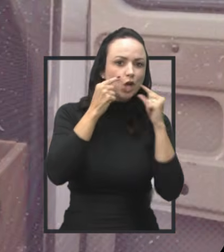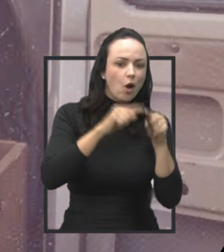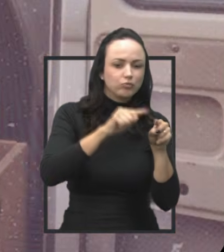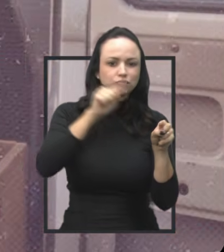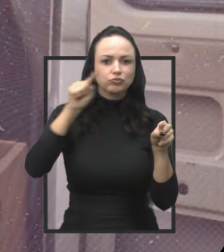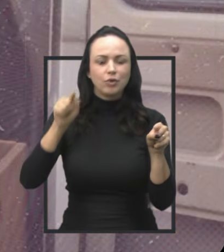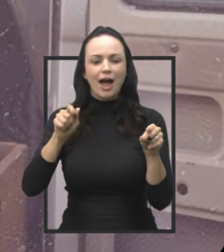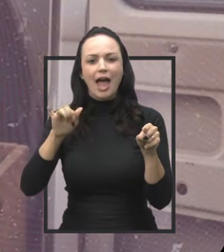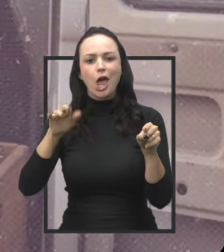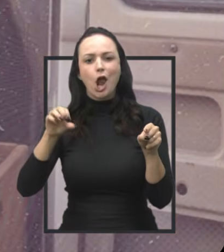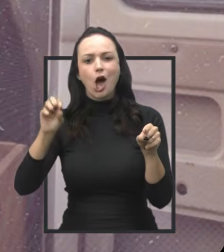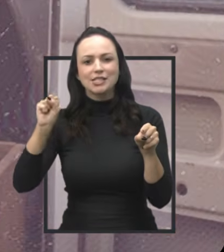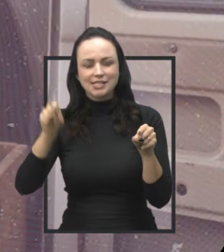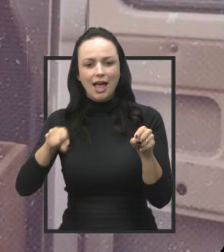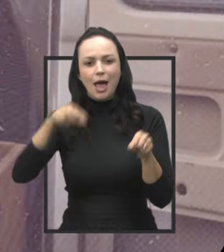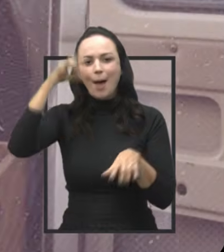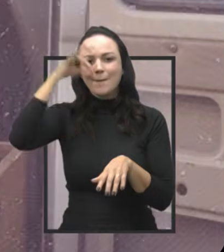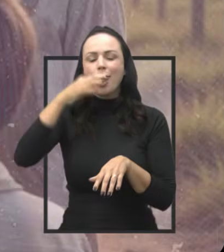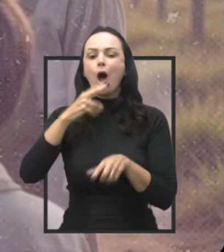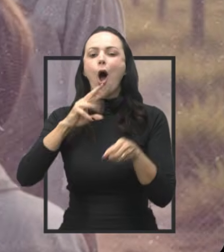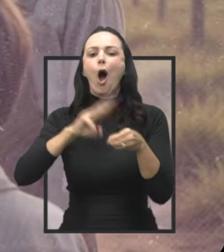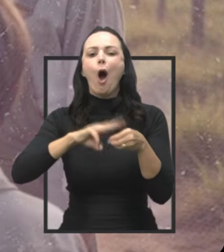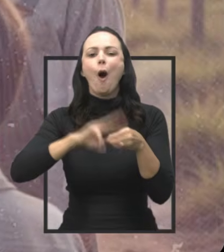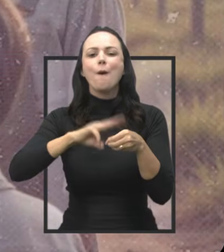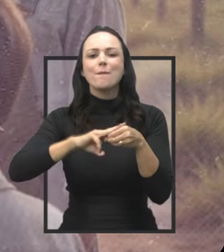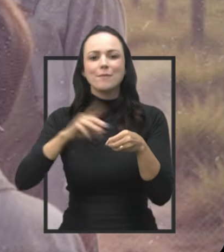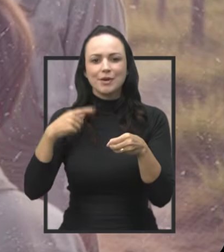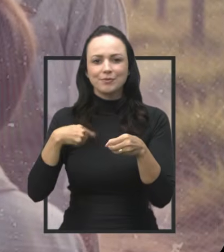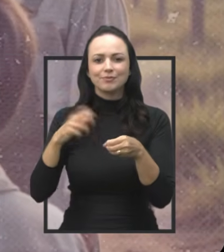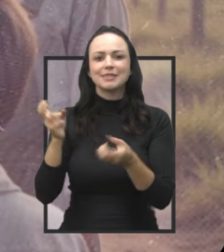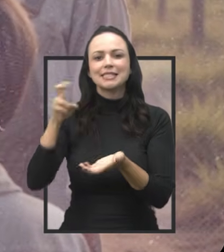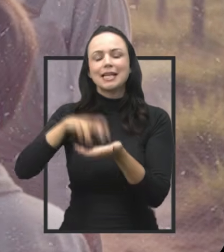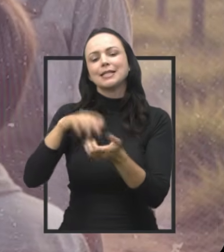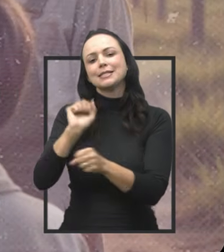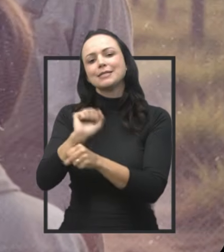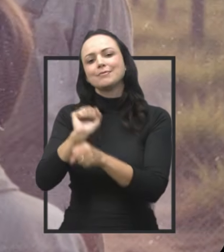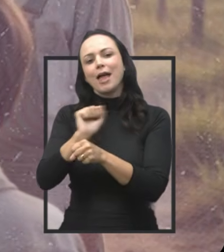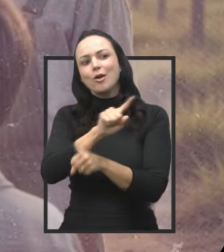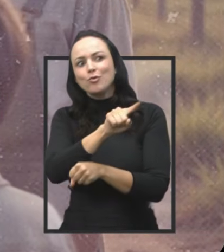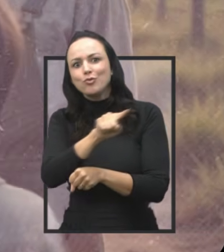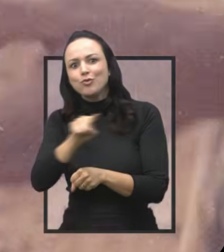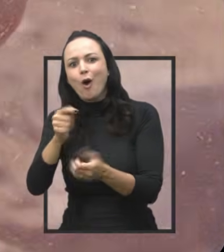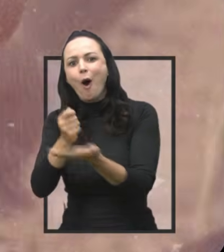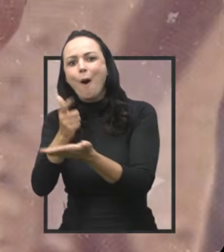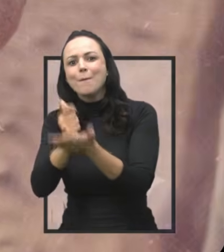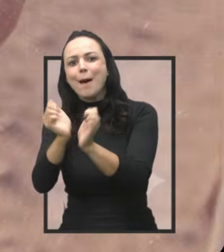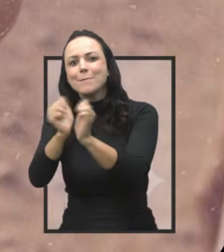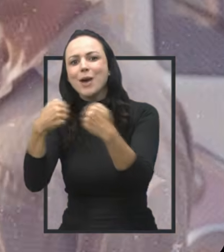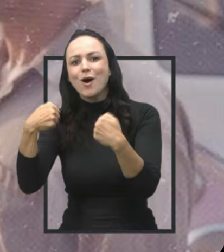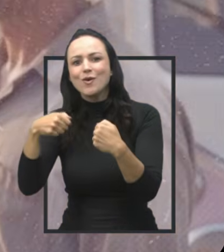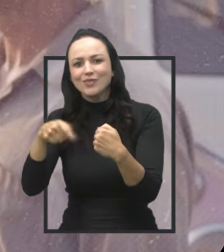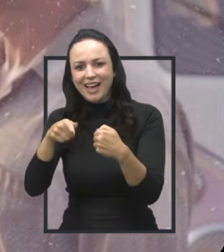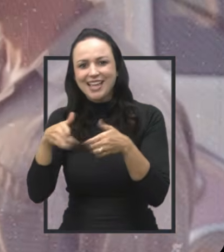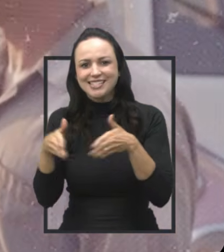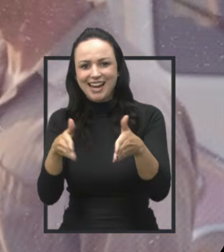a Airosa numa perua Kombi. E a gente ia esperar ele de manhã cedo para comprar o pão na beira da estrada aqui.